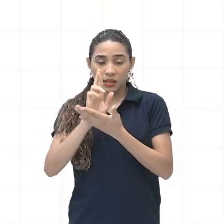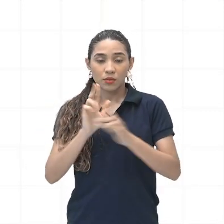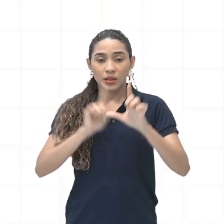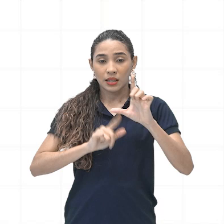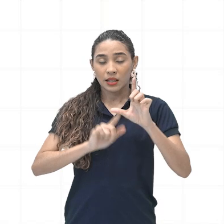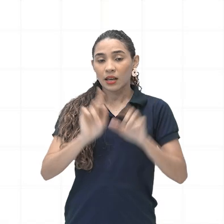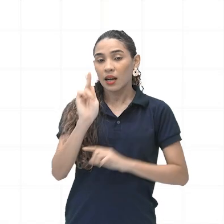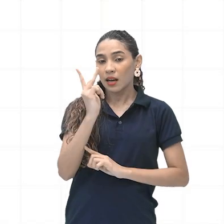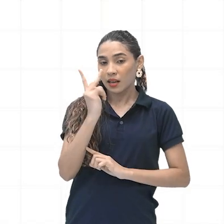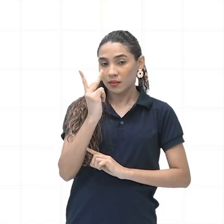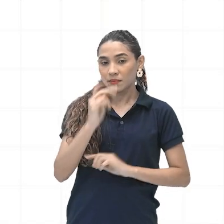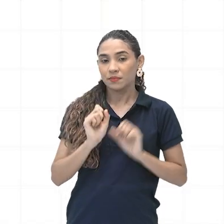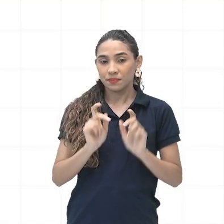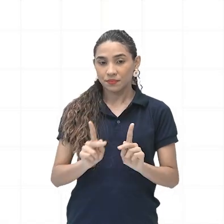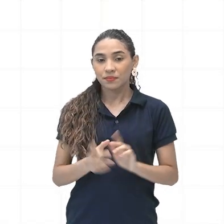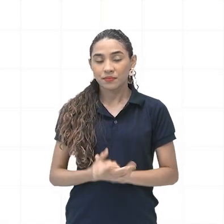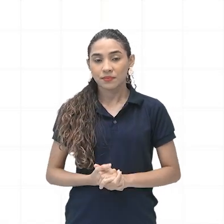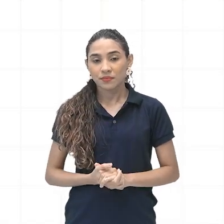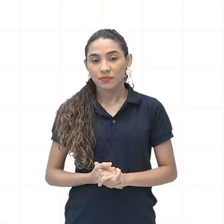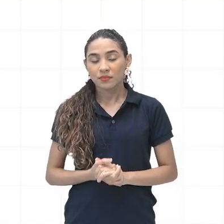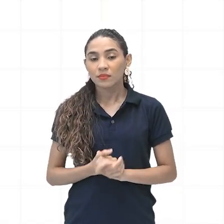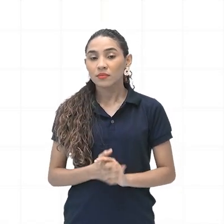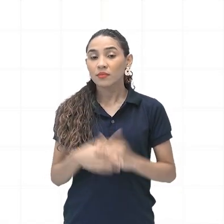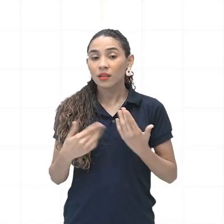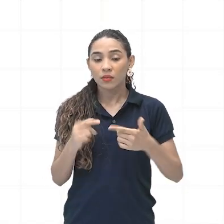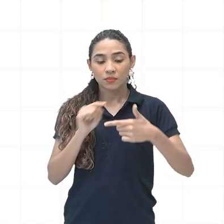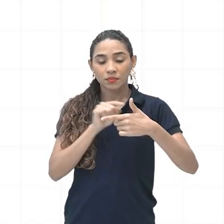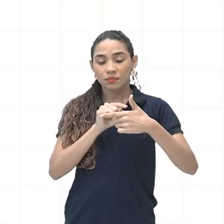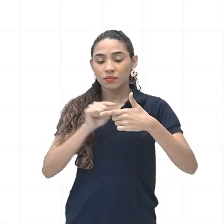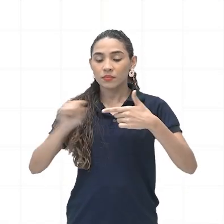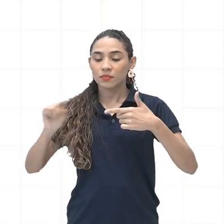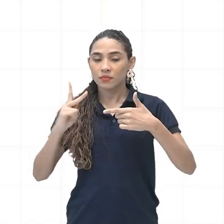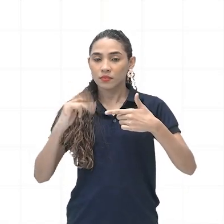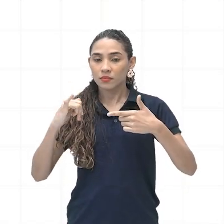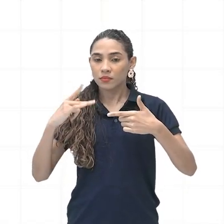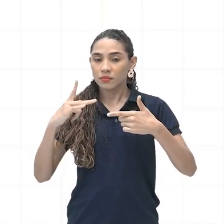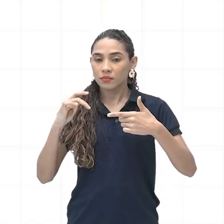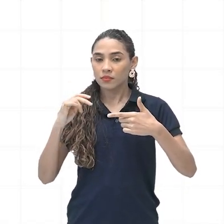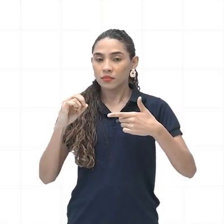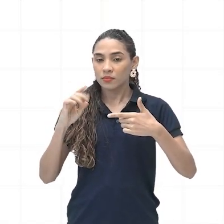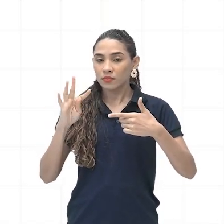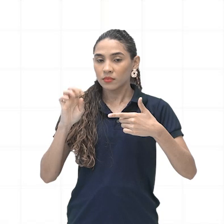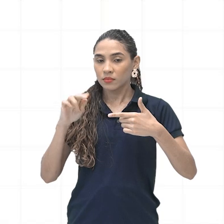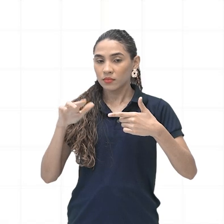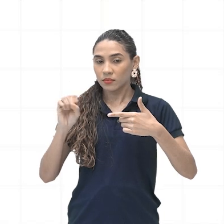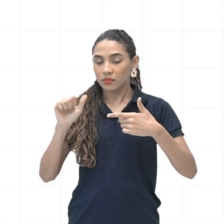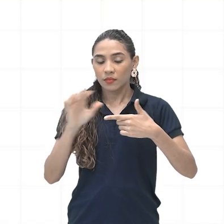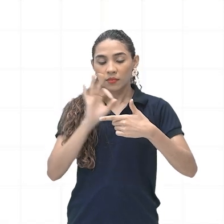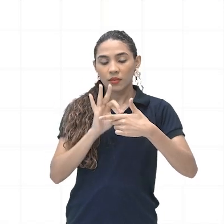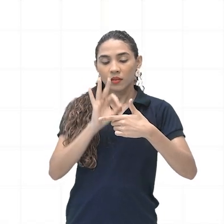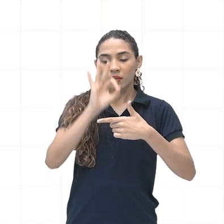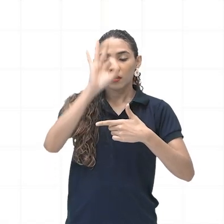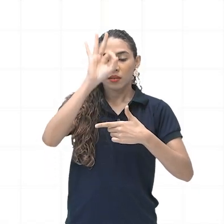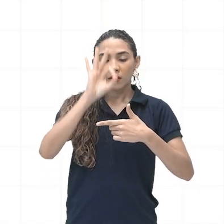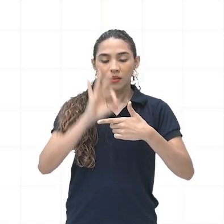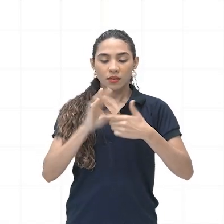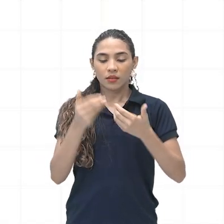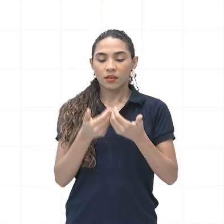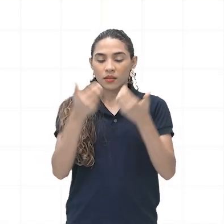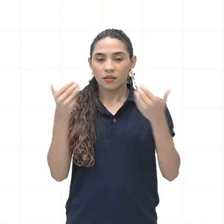H, ok? E a hipotenusa, quando eu divido aqui, ó, com a altura, ela se divide em